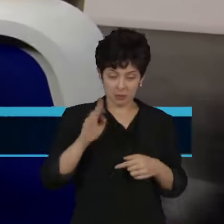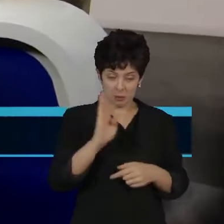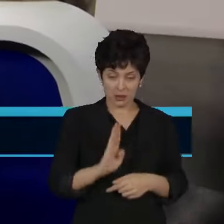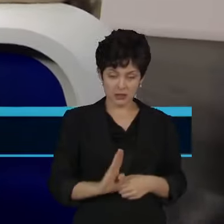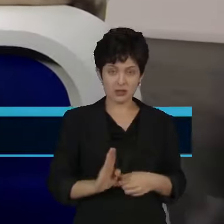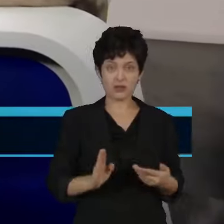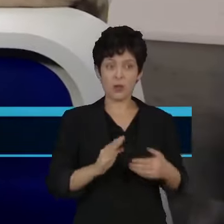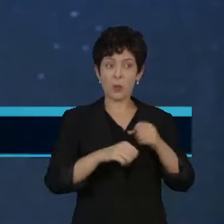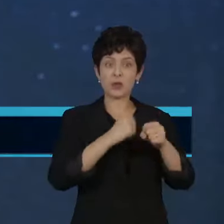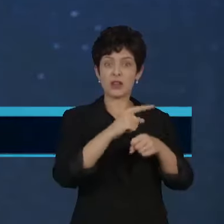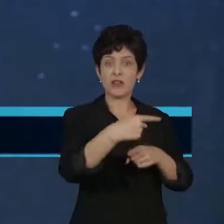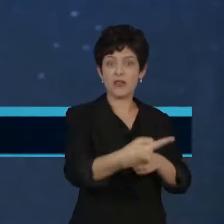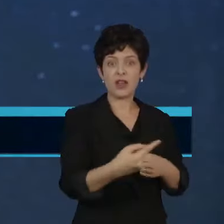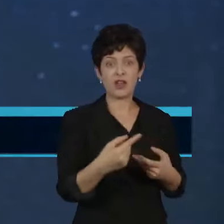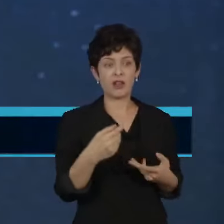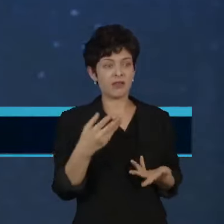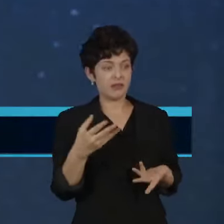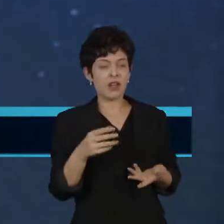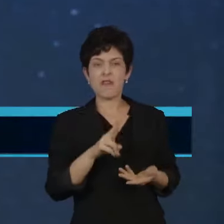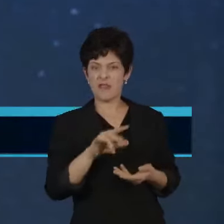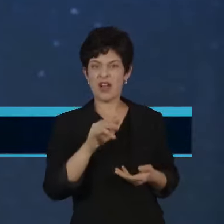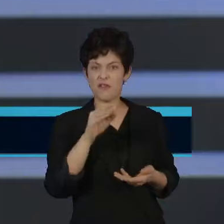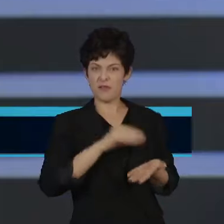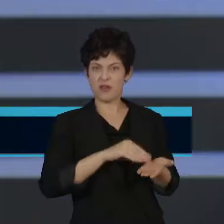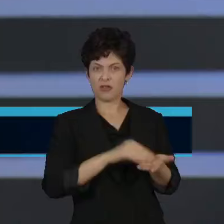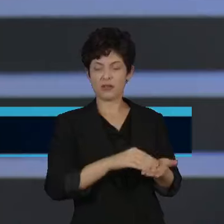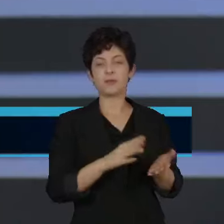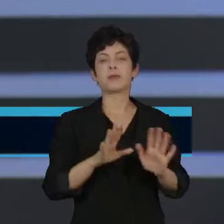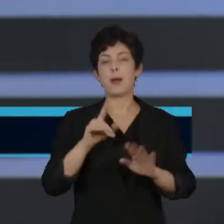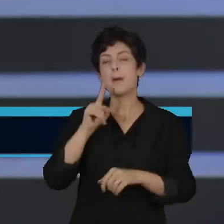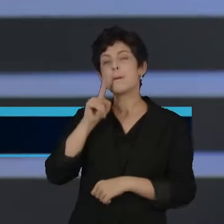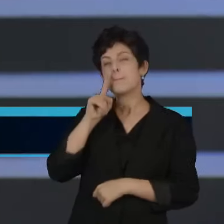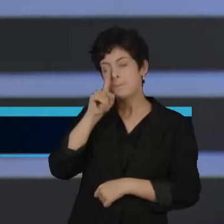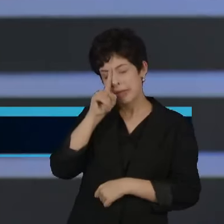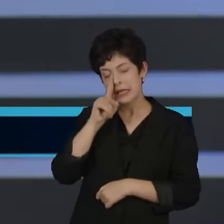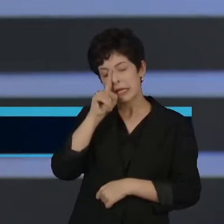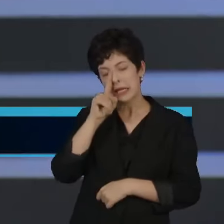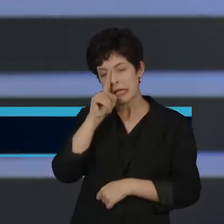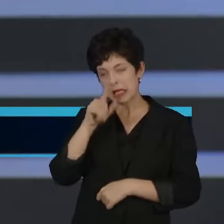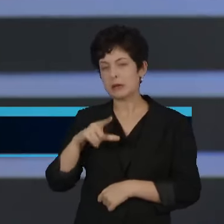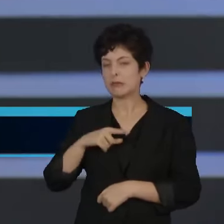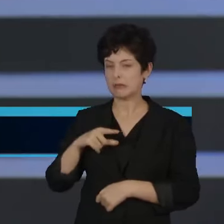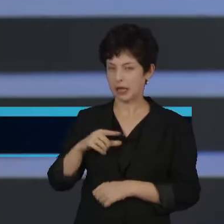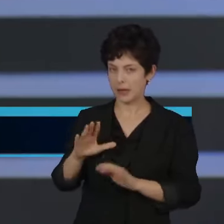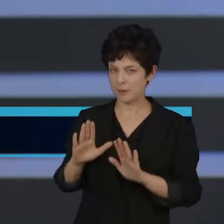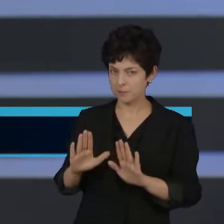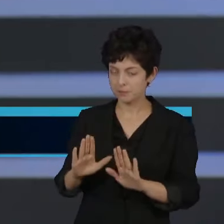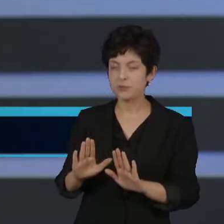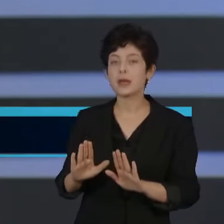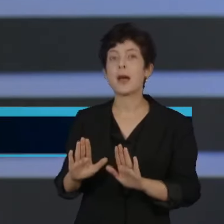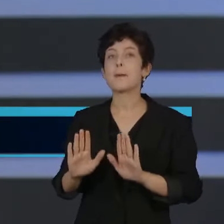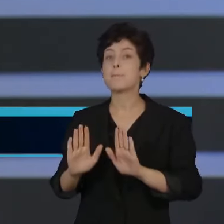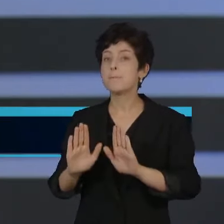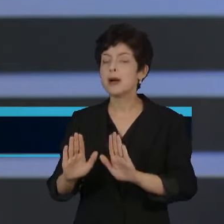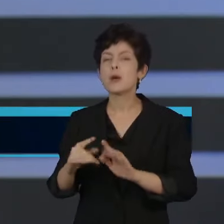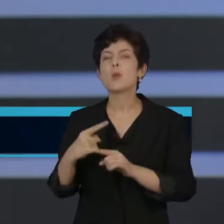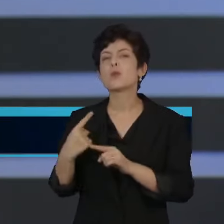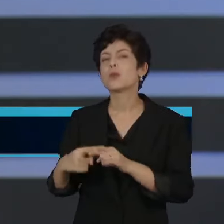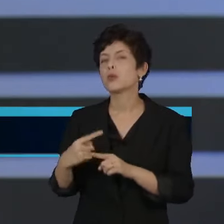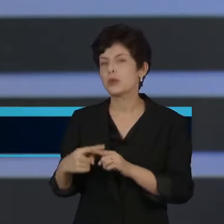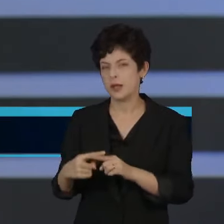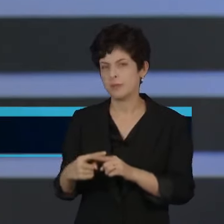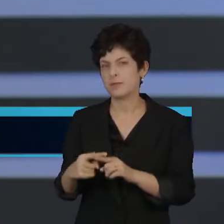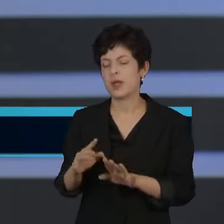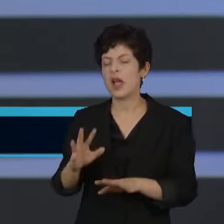no próximo ano. Existe esse risco mesmo? Olha, esse risco existe, Karen, mas ele é decorrente de uma